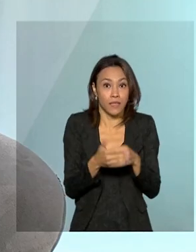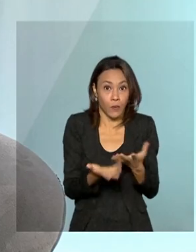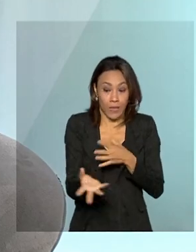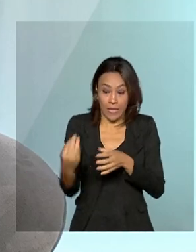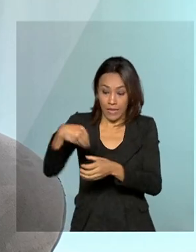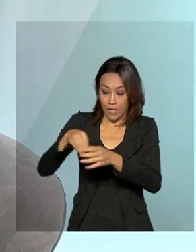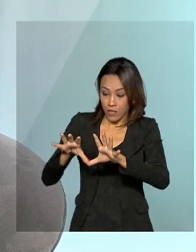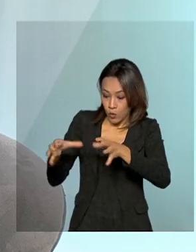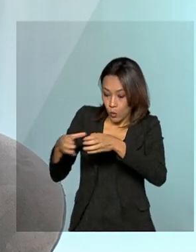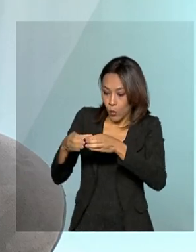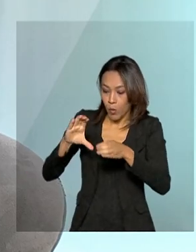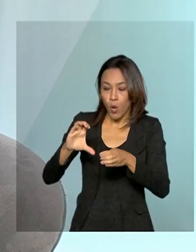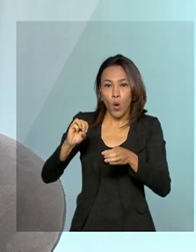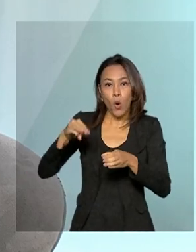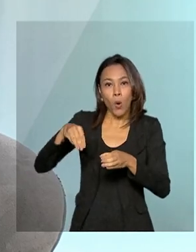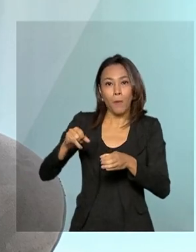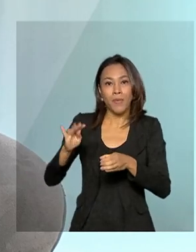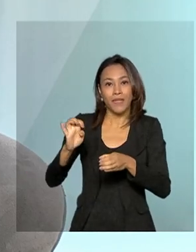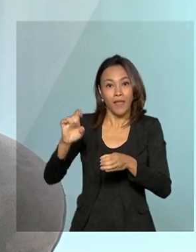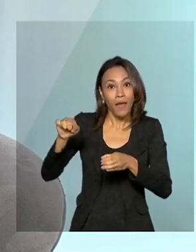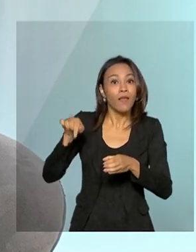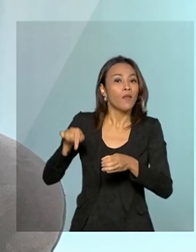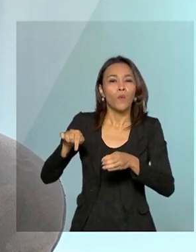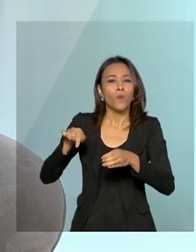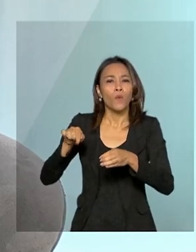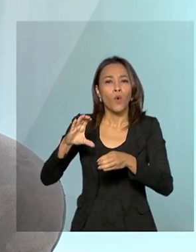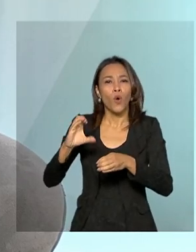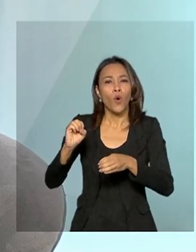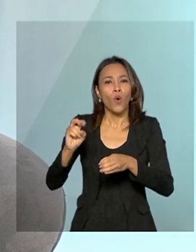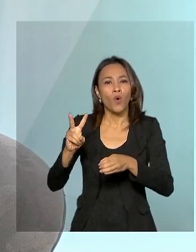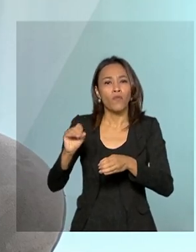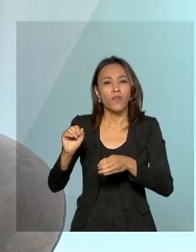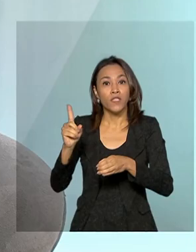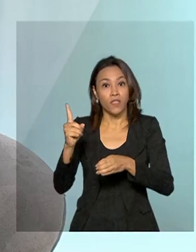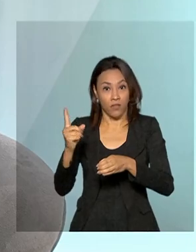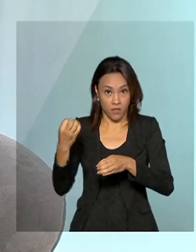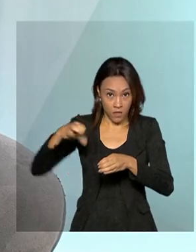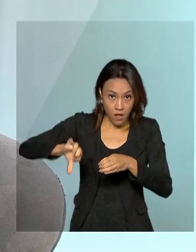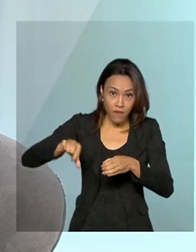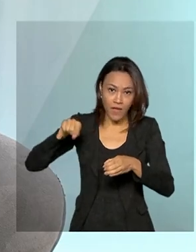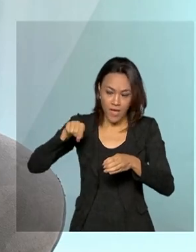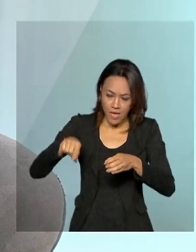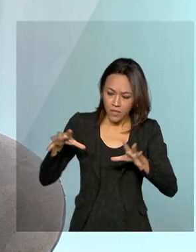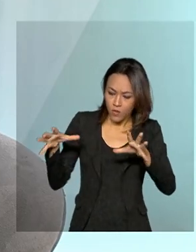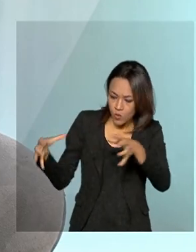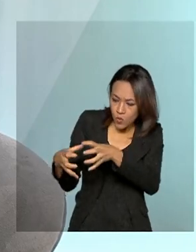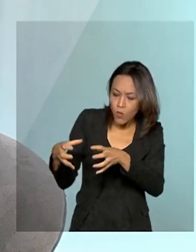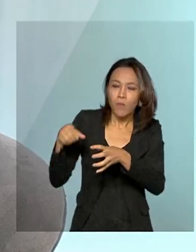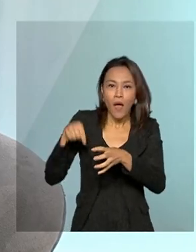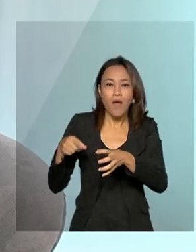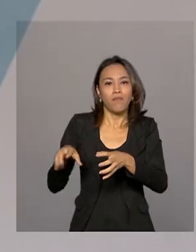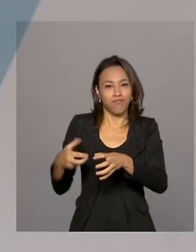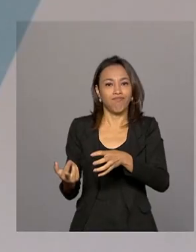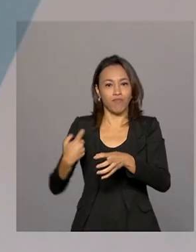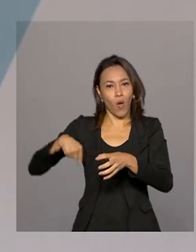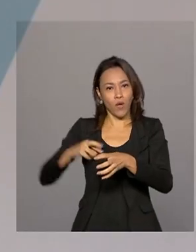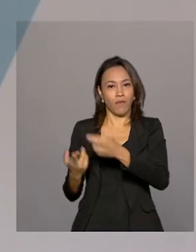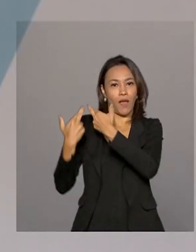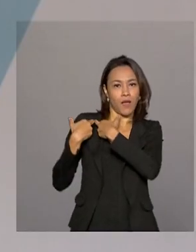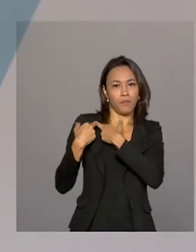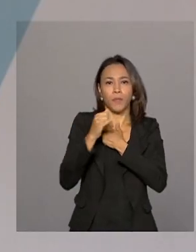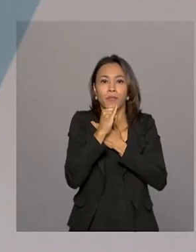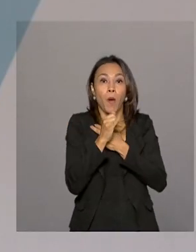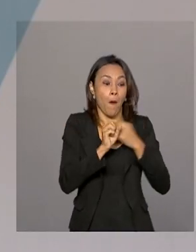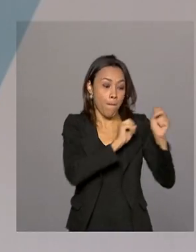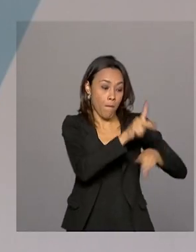Comitê Nacional do Covid, parte dessas coordenações ficou com o nosso ministério. Povos